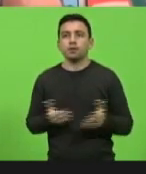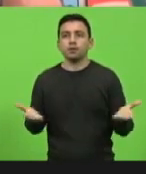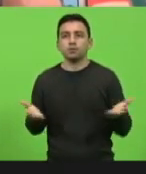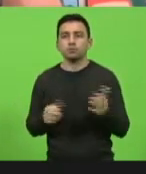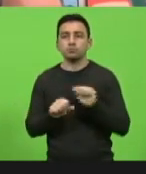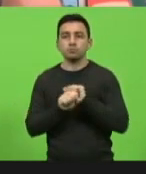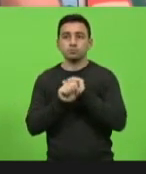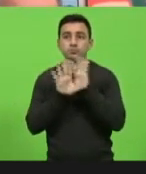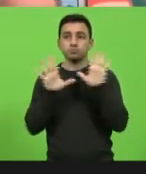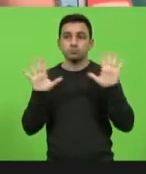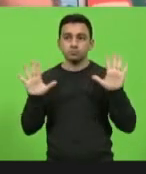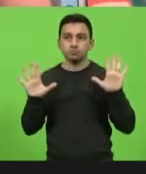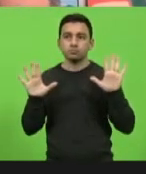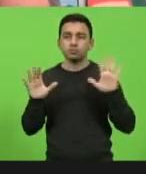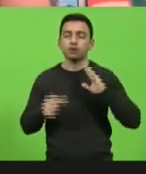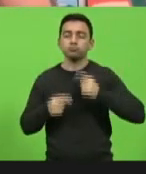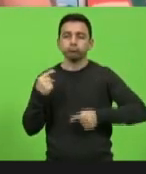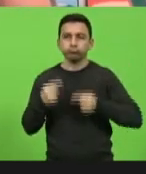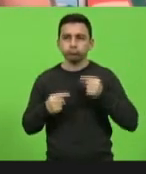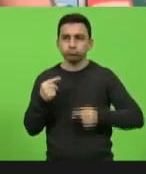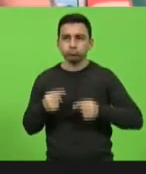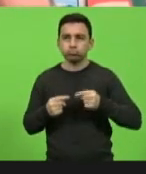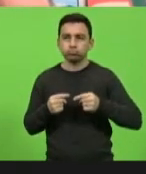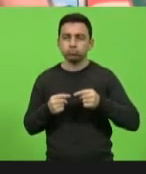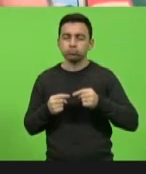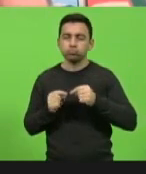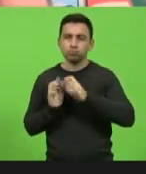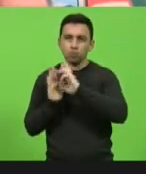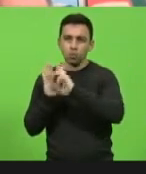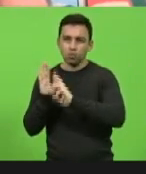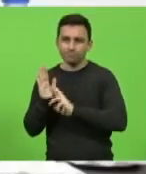e debates prevista no roteiro. É evidente que